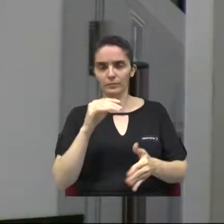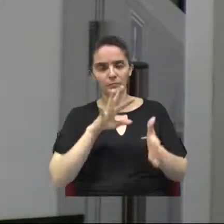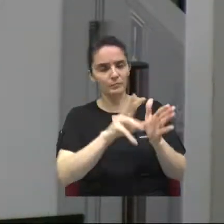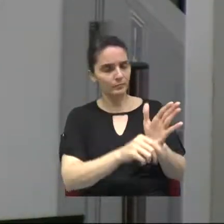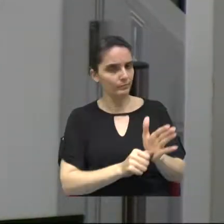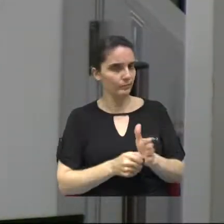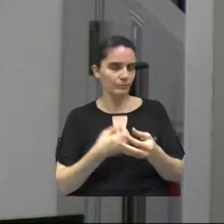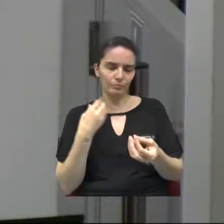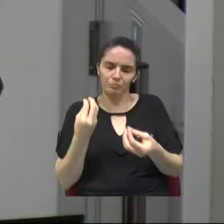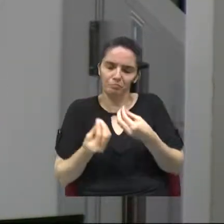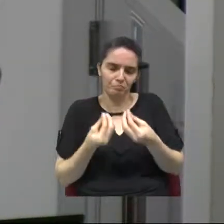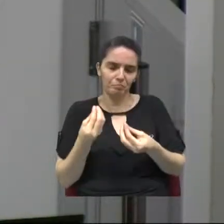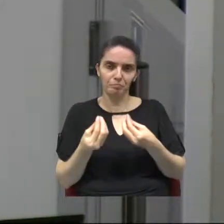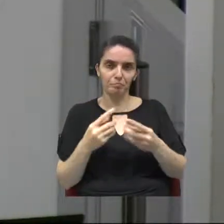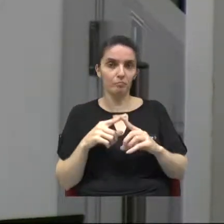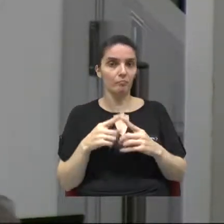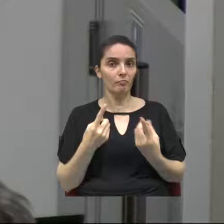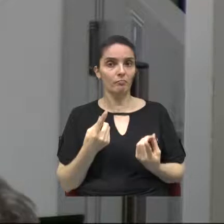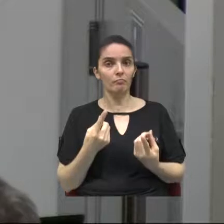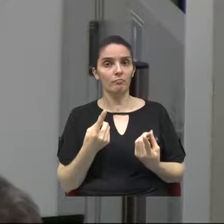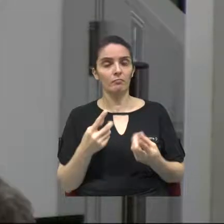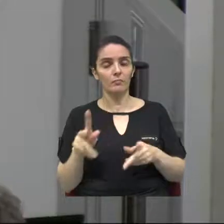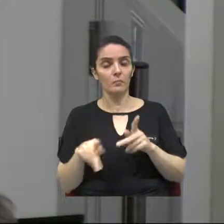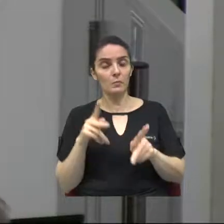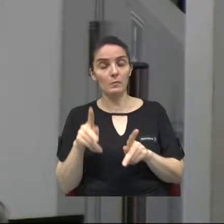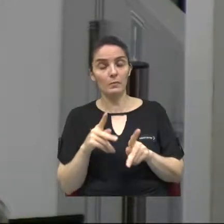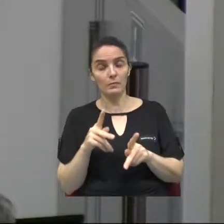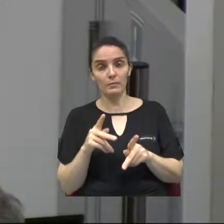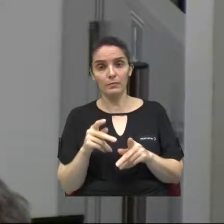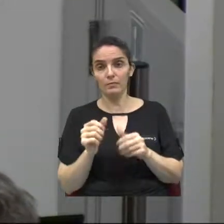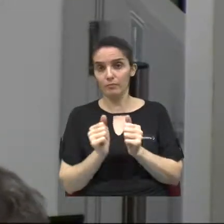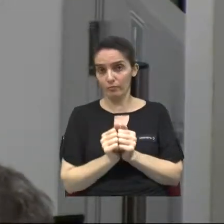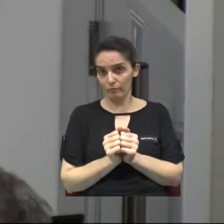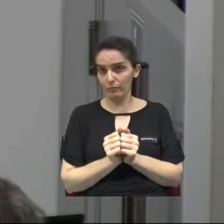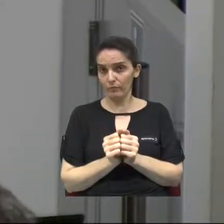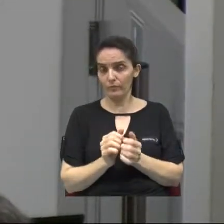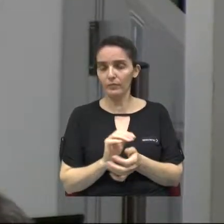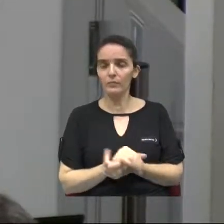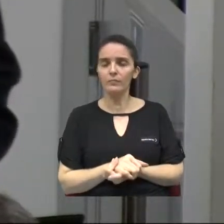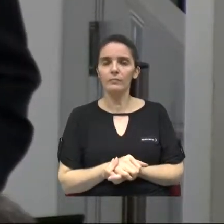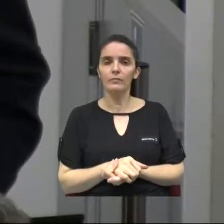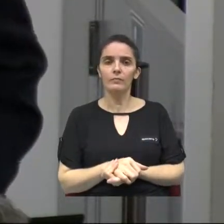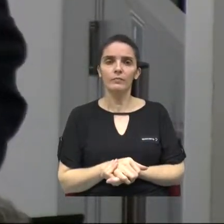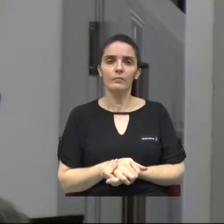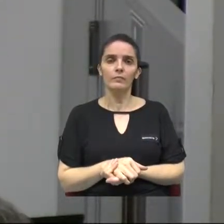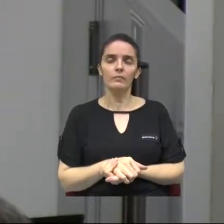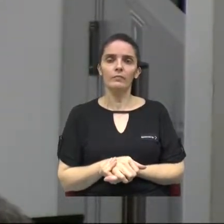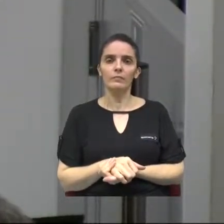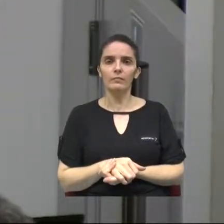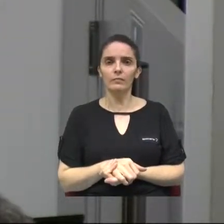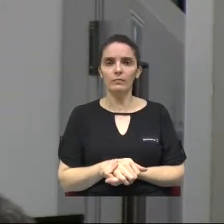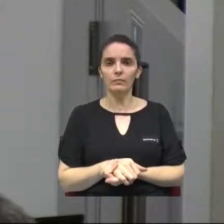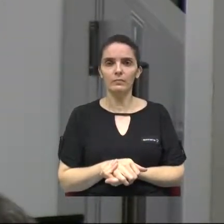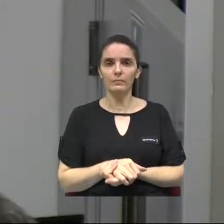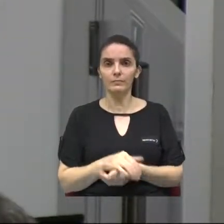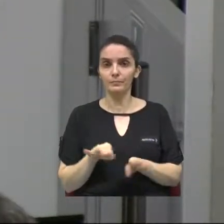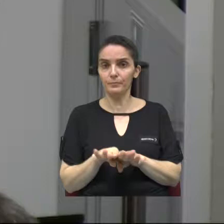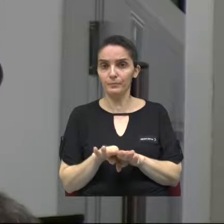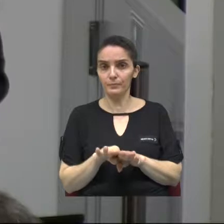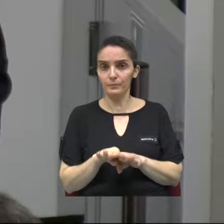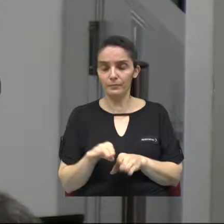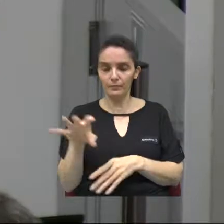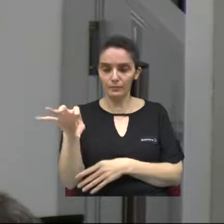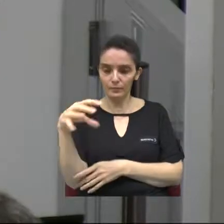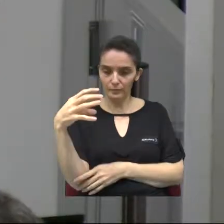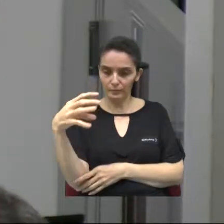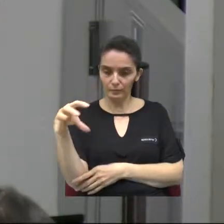ladrões, os furtos, mas pelo menos a população participa um pouco mais. E muralha digital é muito importante,